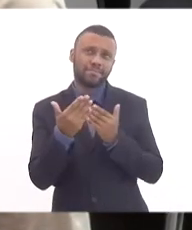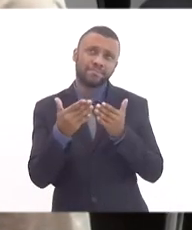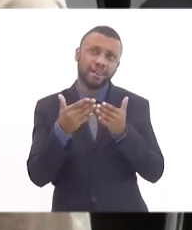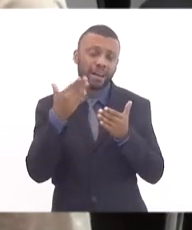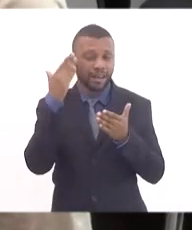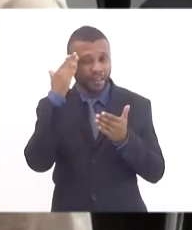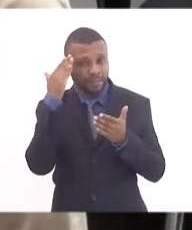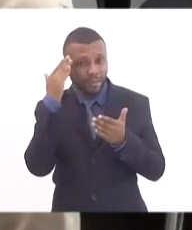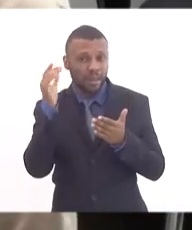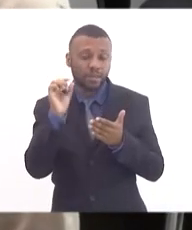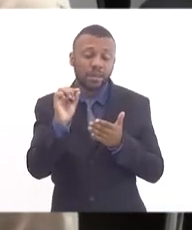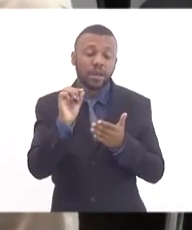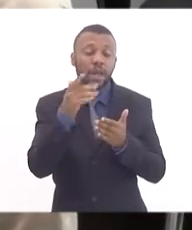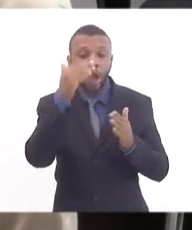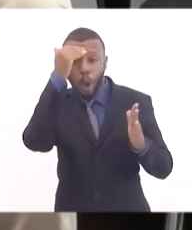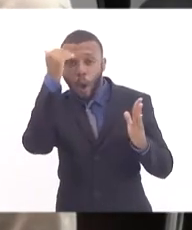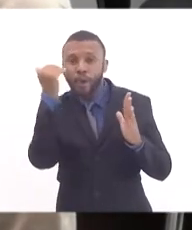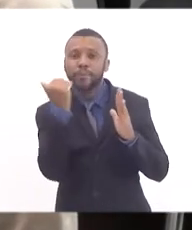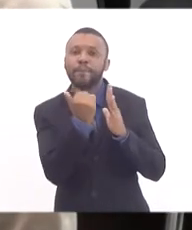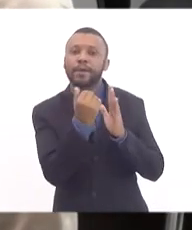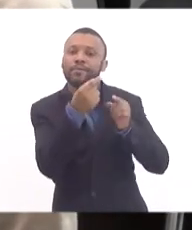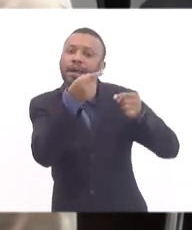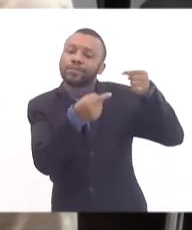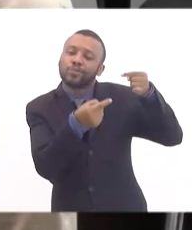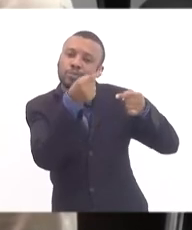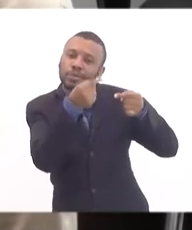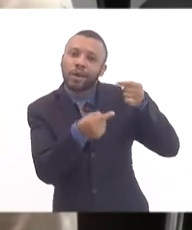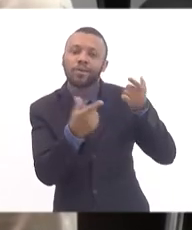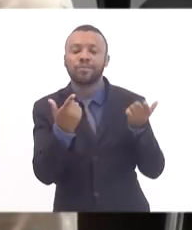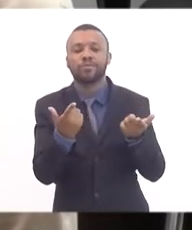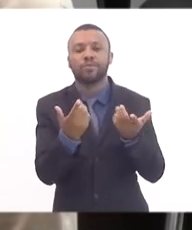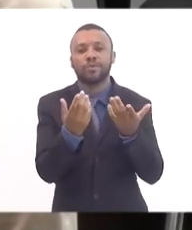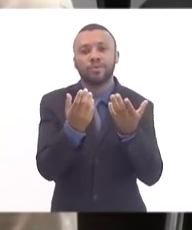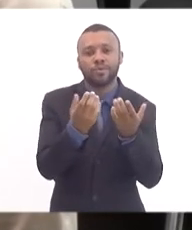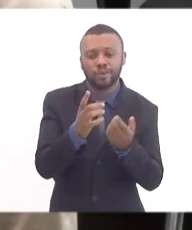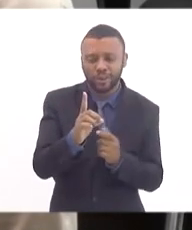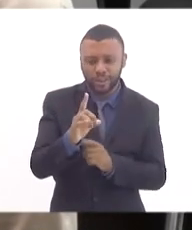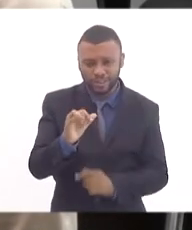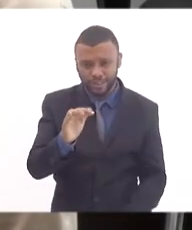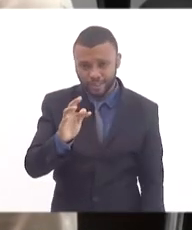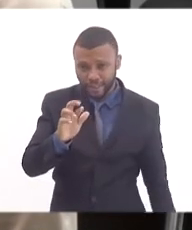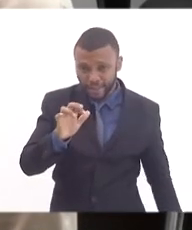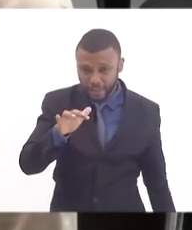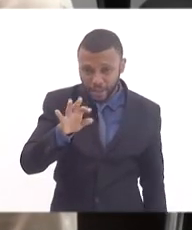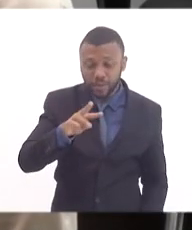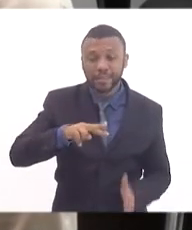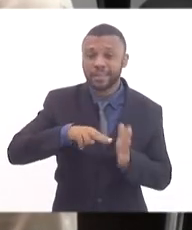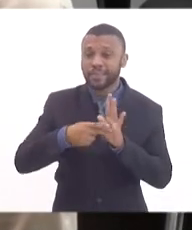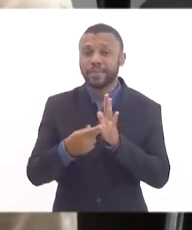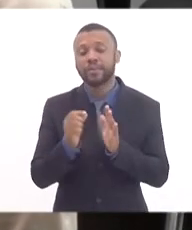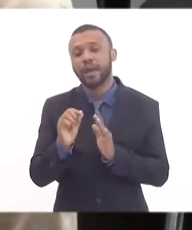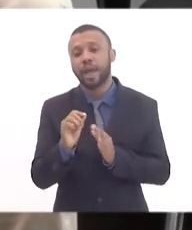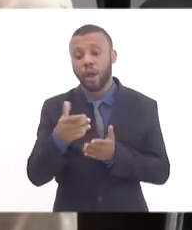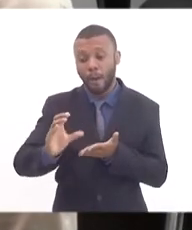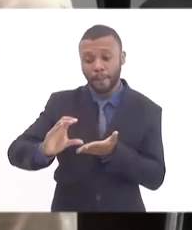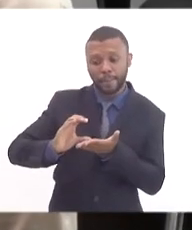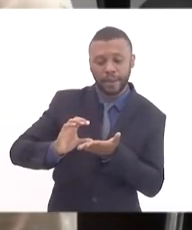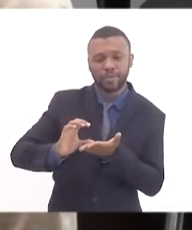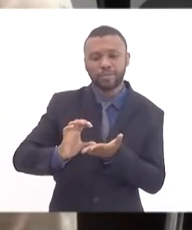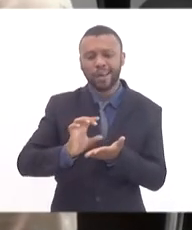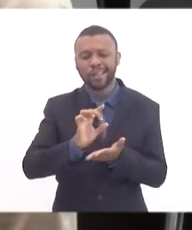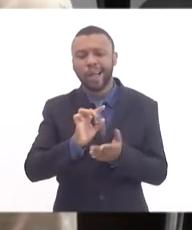ao que o que foi discutido o diferimento ele nada mais é do que uma postergação no momento do pagamento então ainda que você